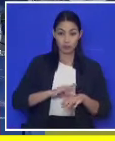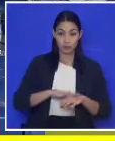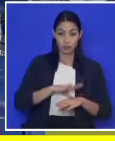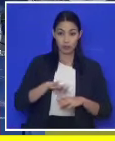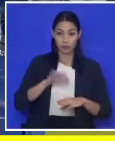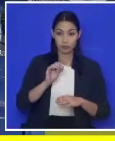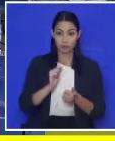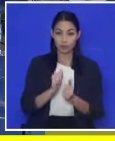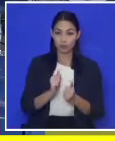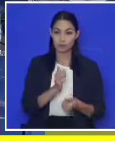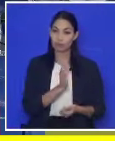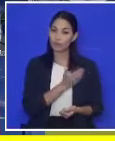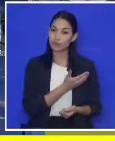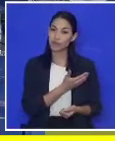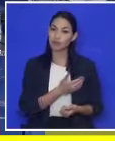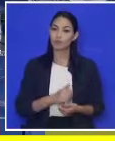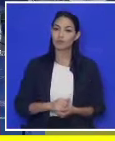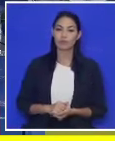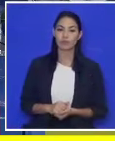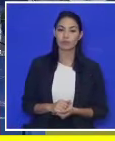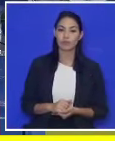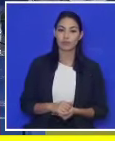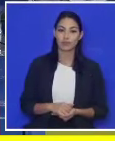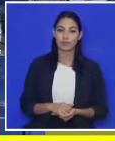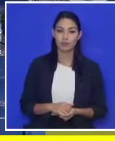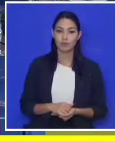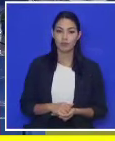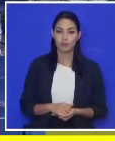do time do coração.